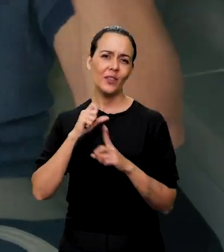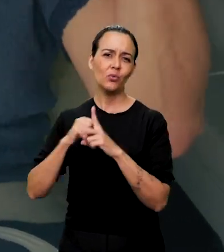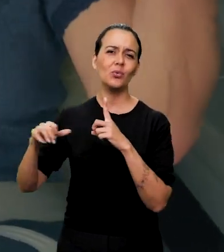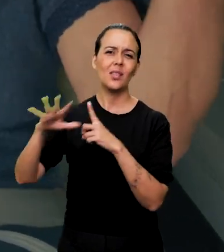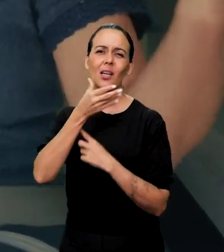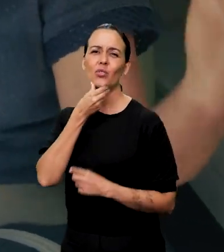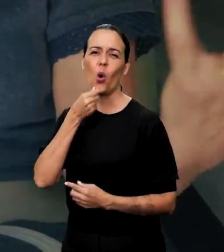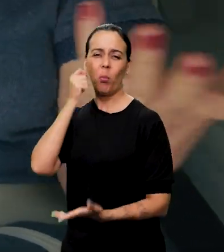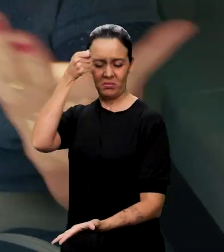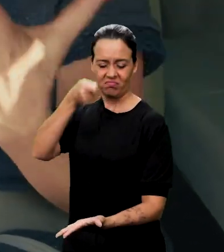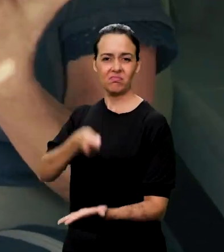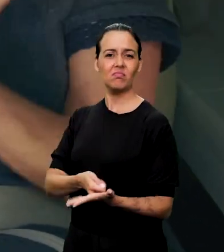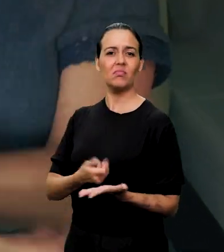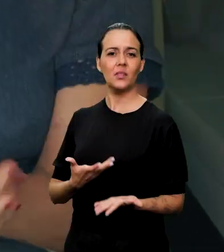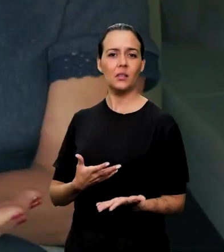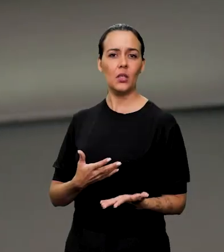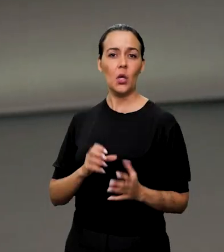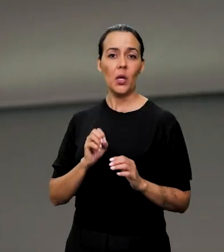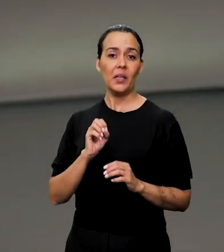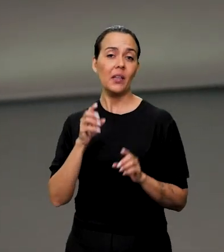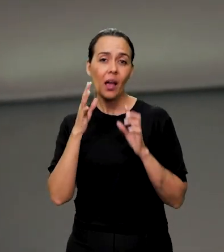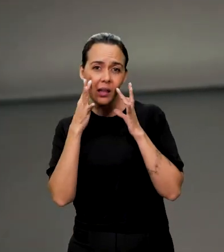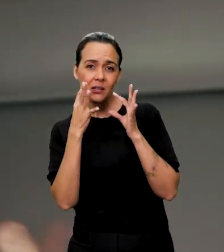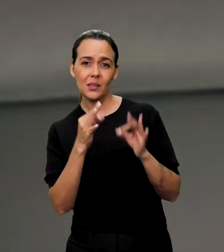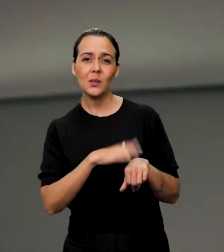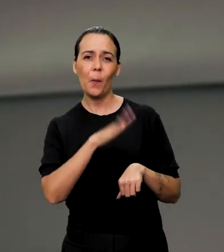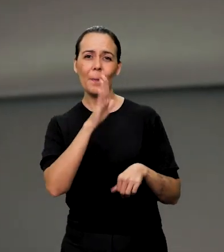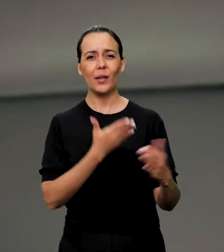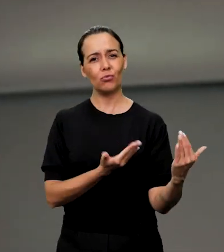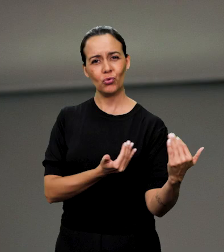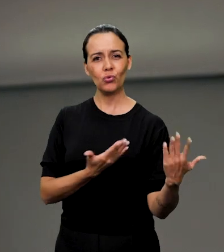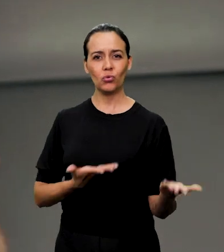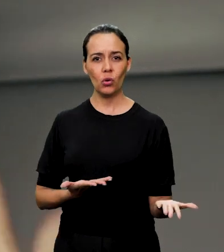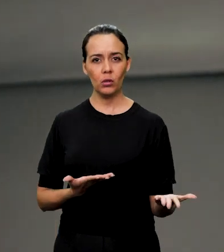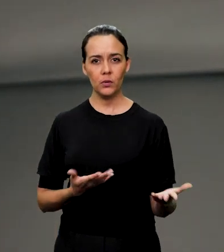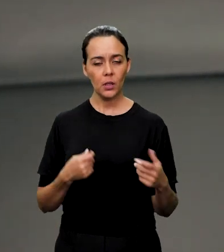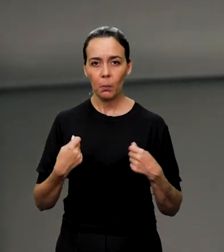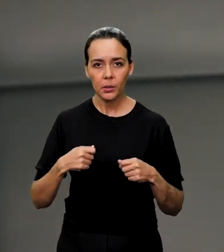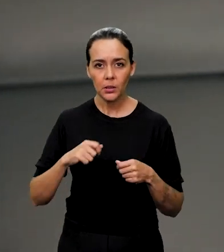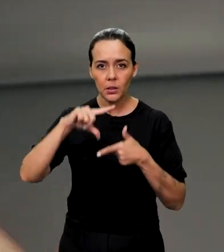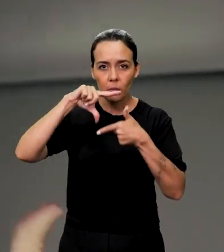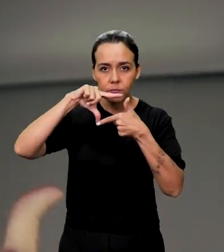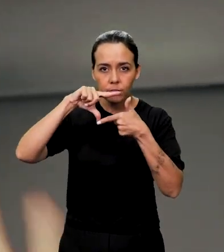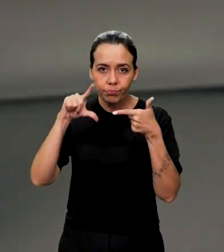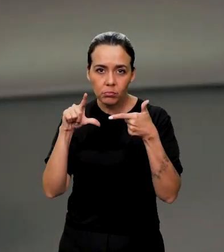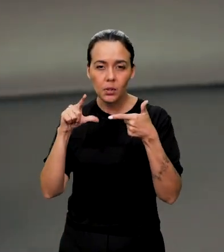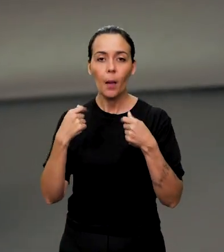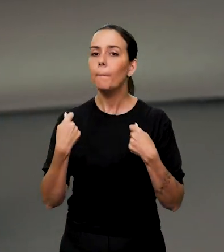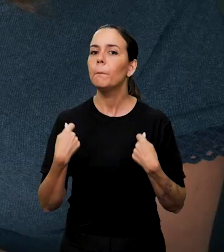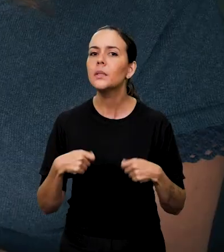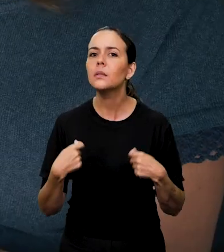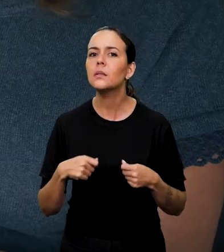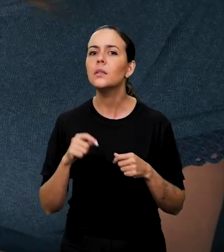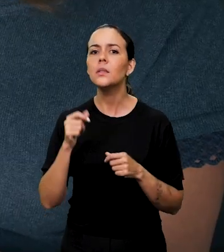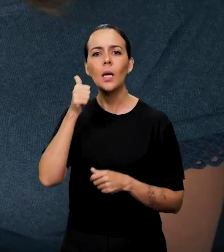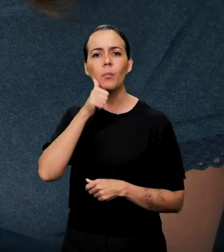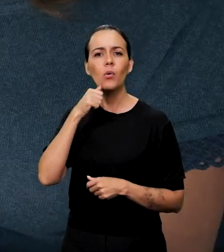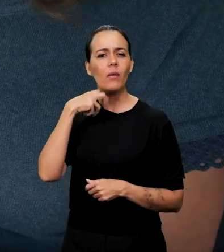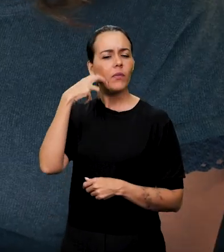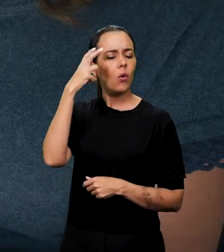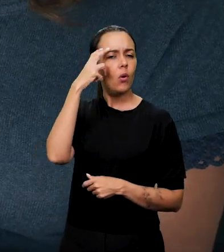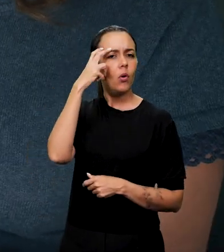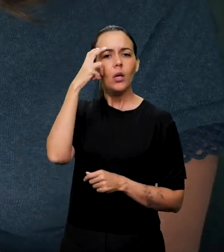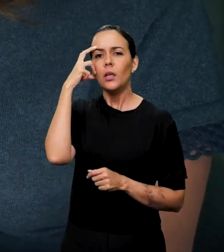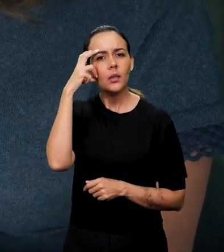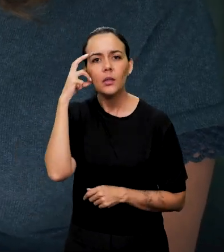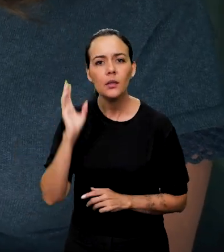que a juventude, que é o grande valor. Eu acho que quebrar esses tabus e desmistificar para que a mulher não sinta vergonha. Porque esse ainda